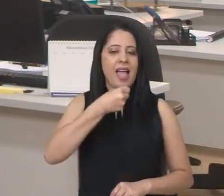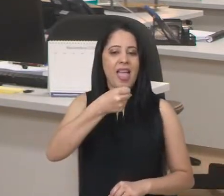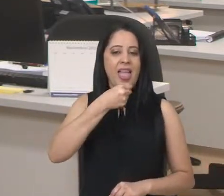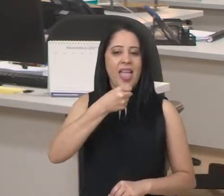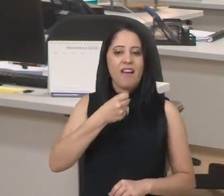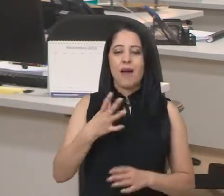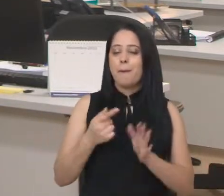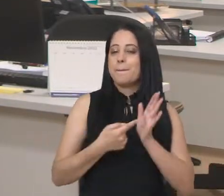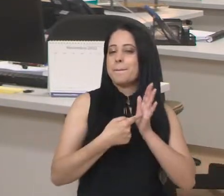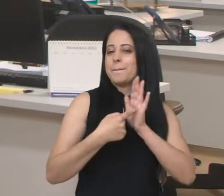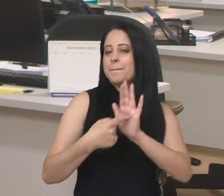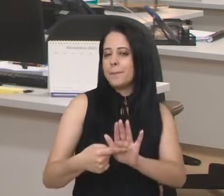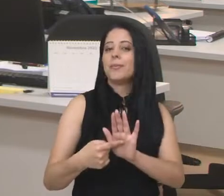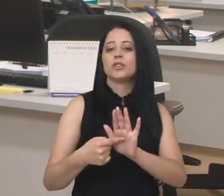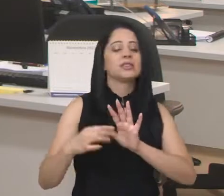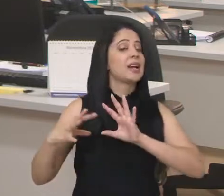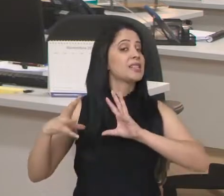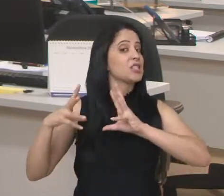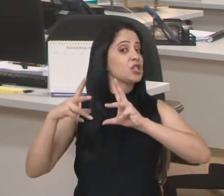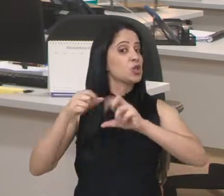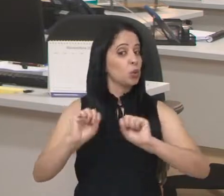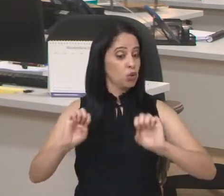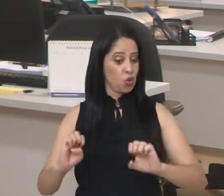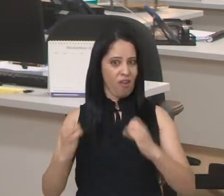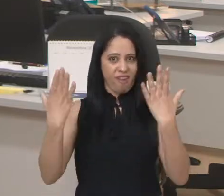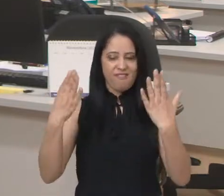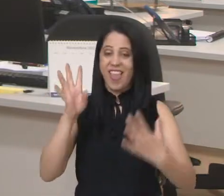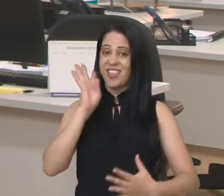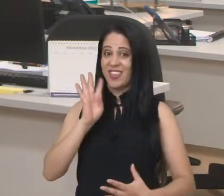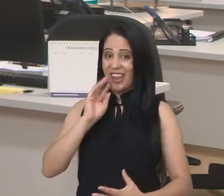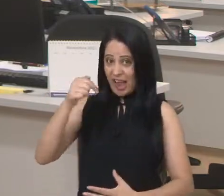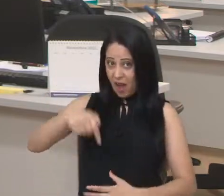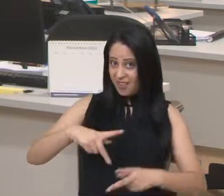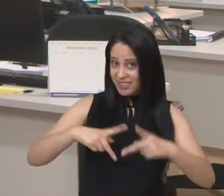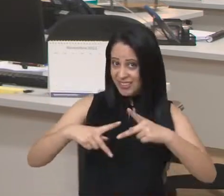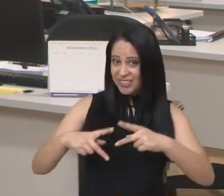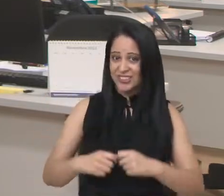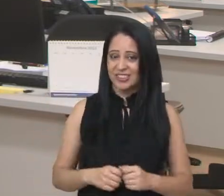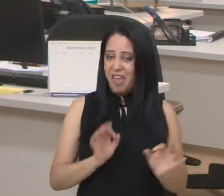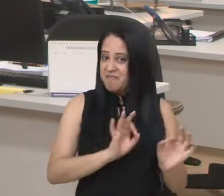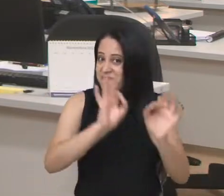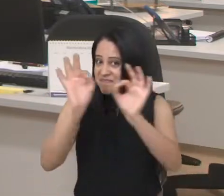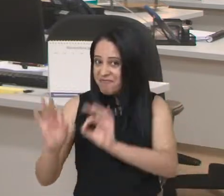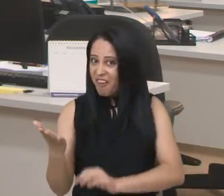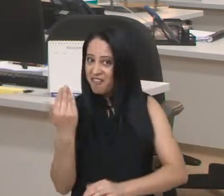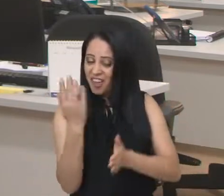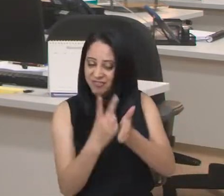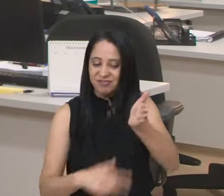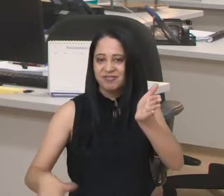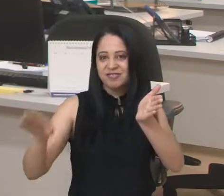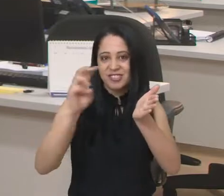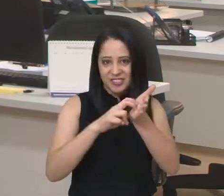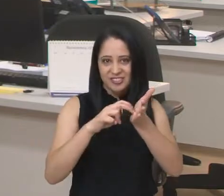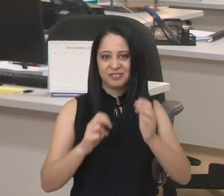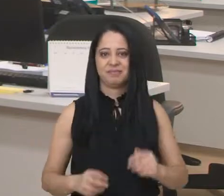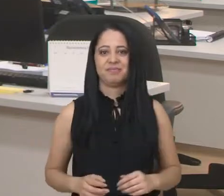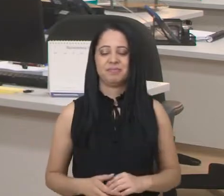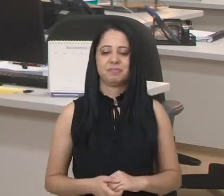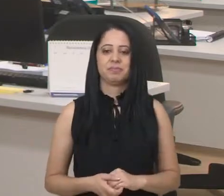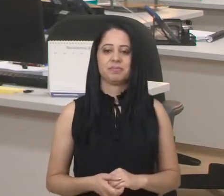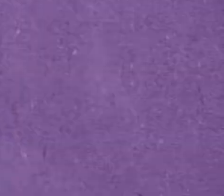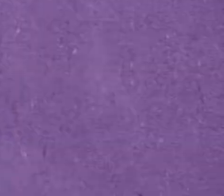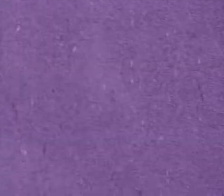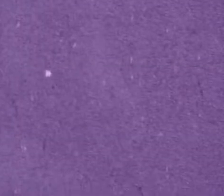mais badalada da cidade, está antenada e vai falar agora sobre os eventos mais legais da cidade. Confira agora a nossa agenda